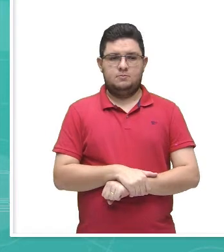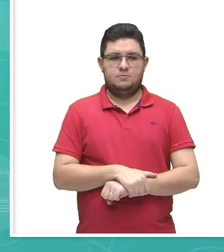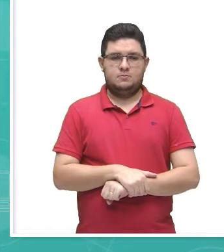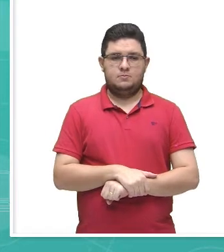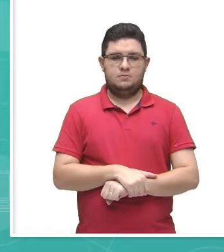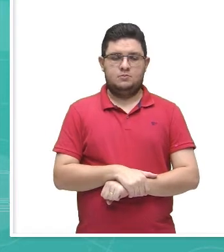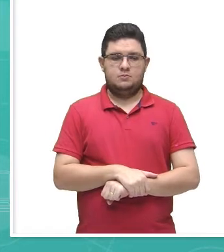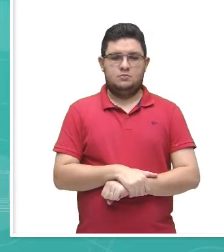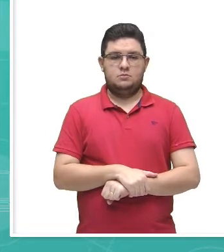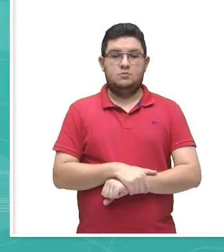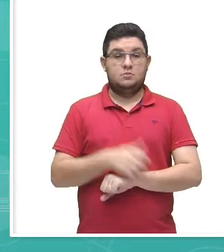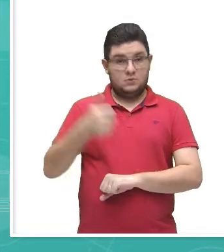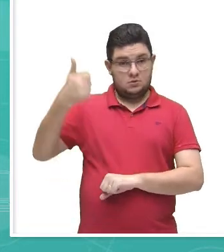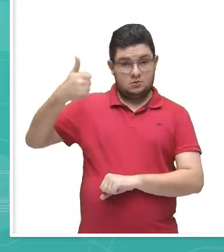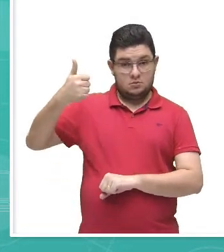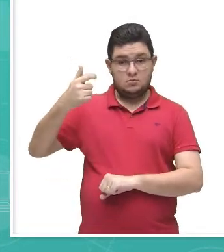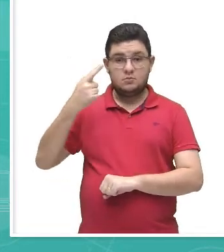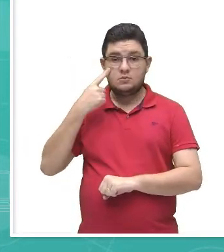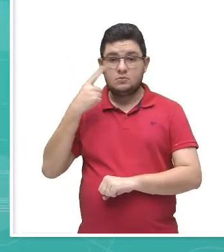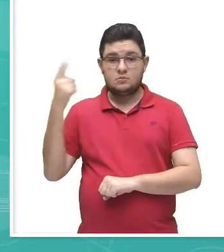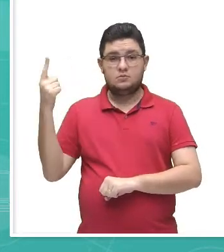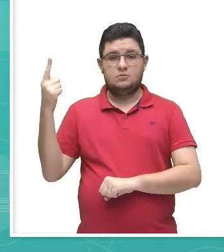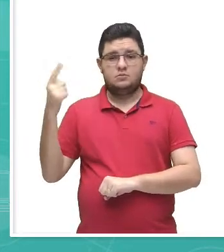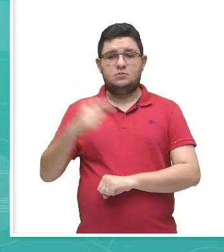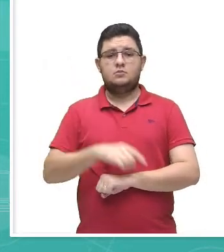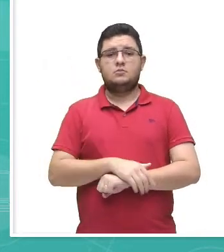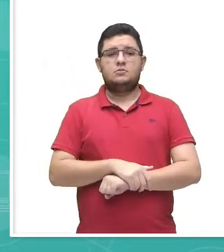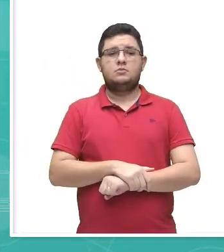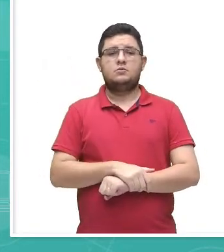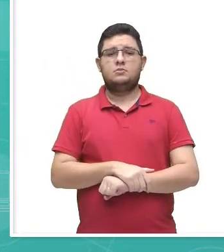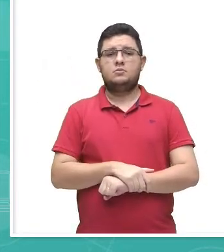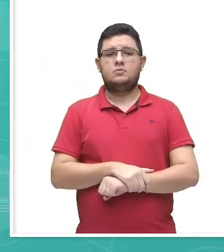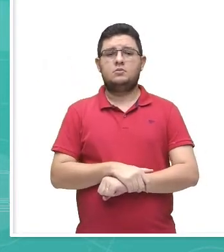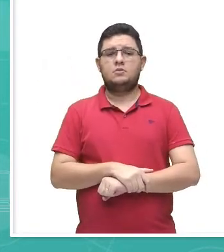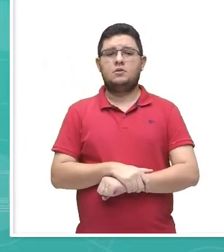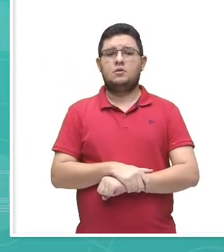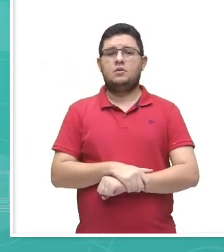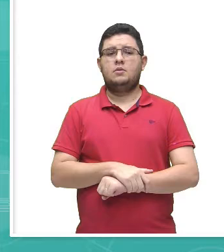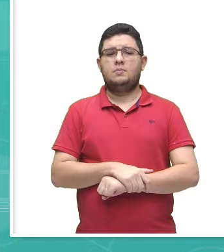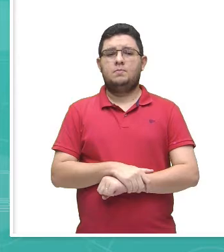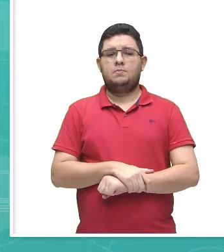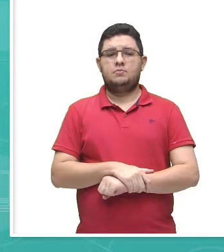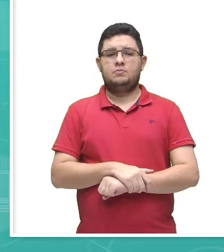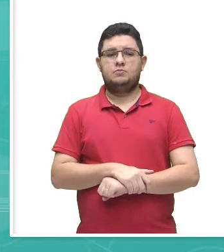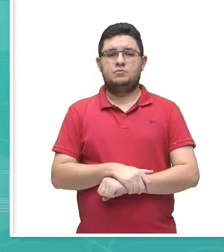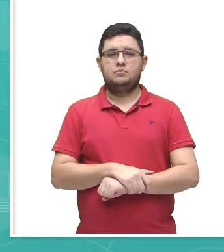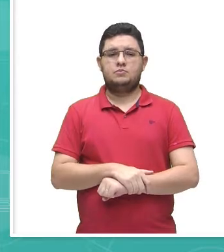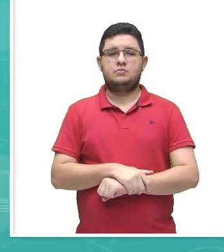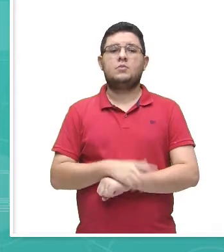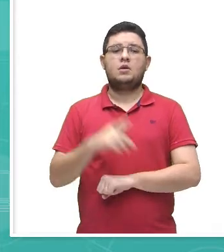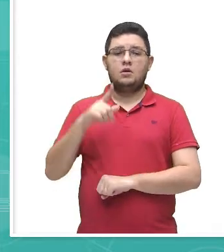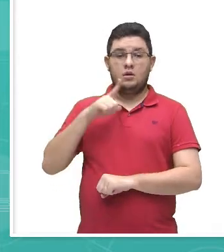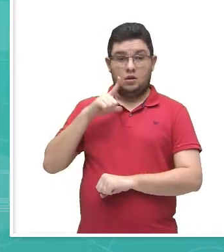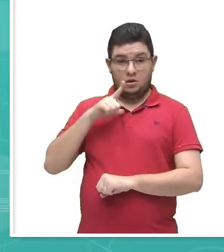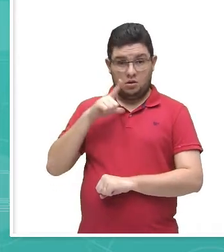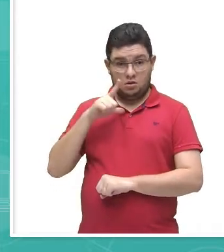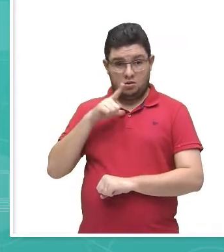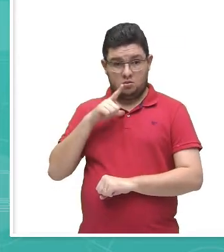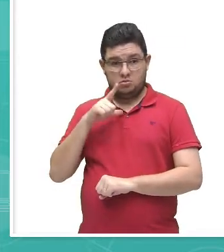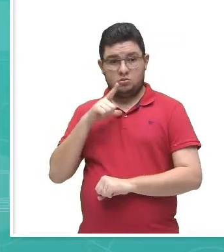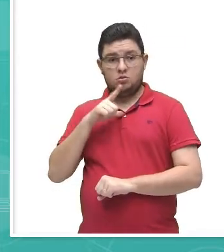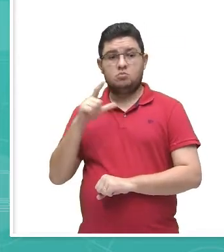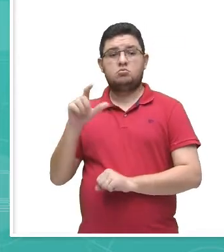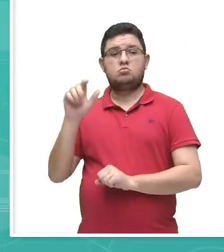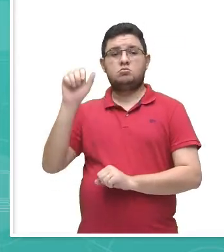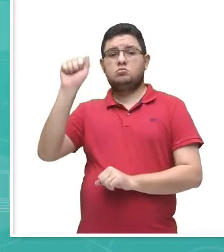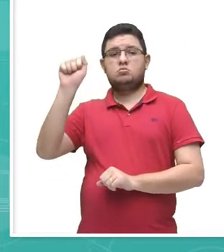Olha só, gente, na nossa primeira questão, nós temos então ali o seguinte, a alternativa que completa a frase I, aí